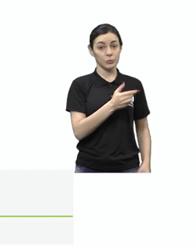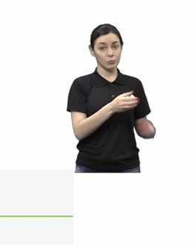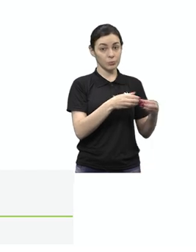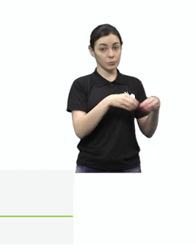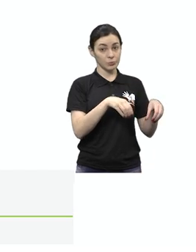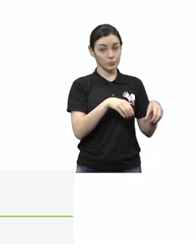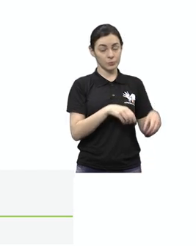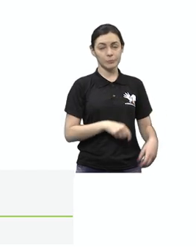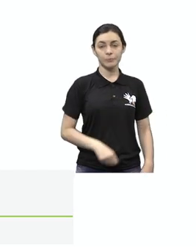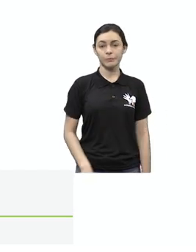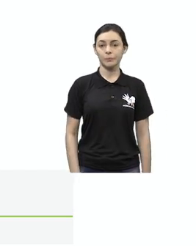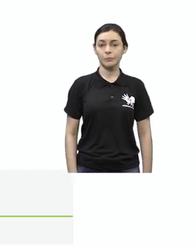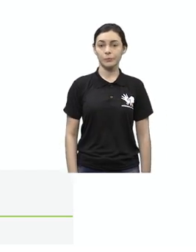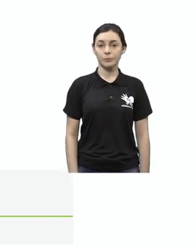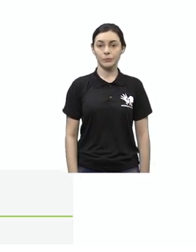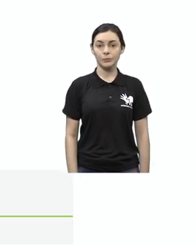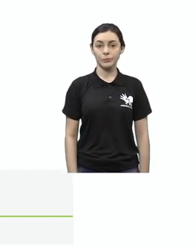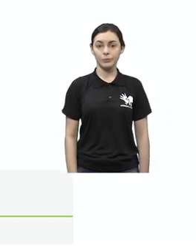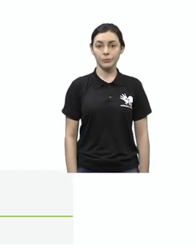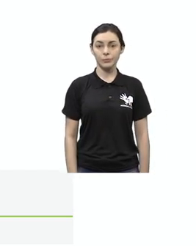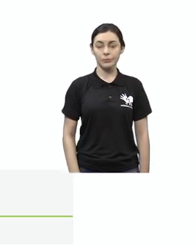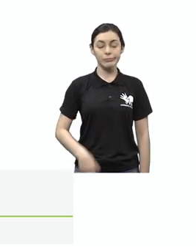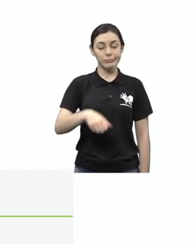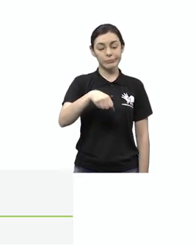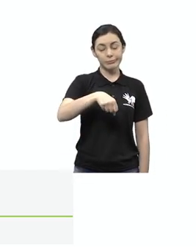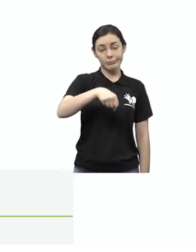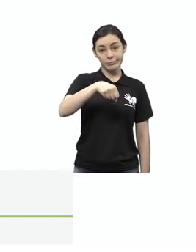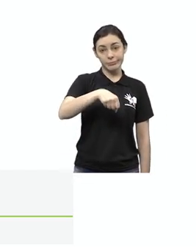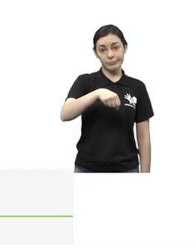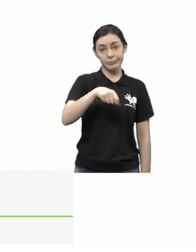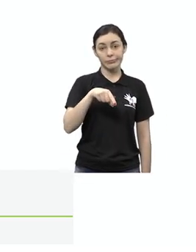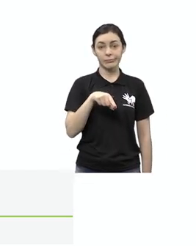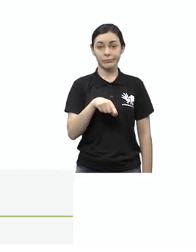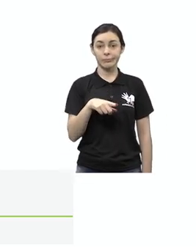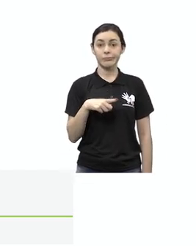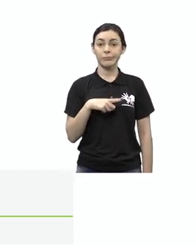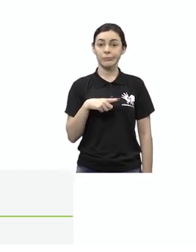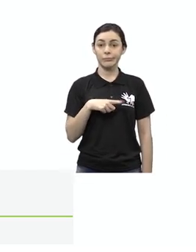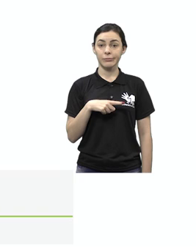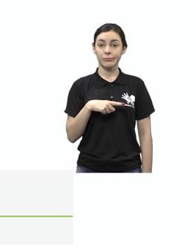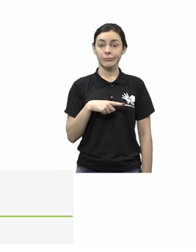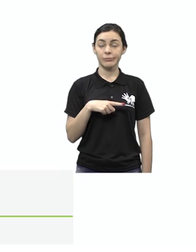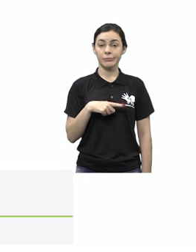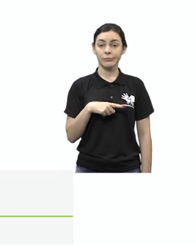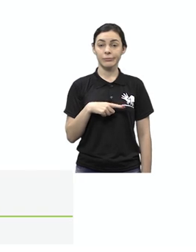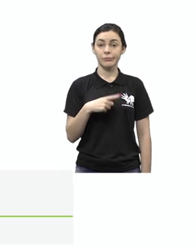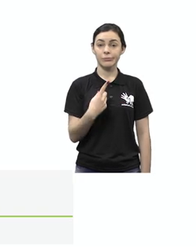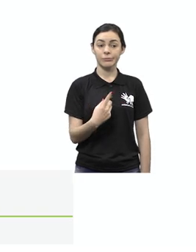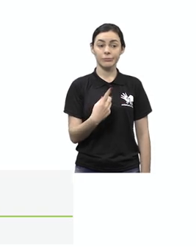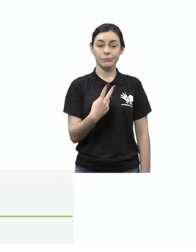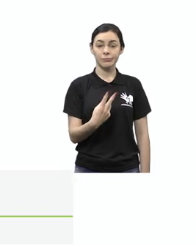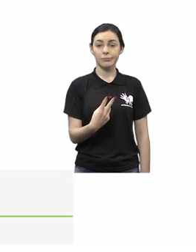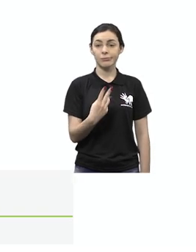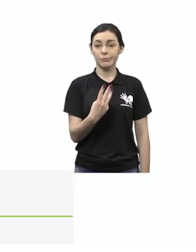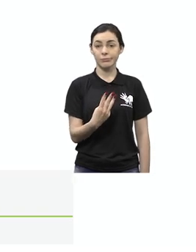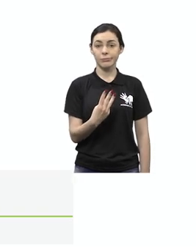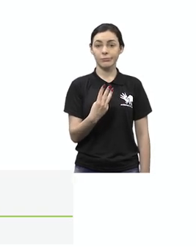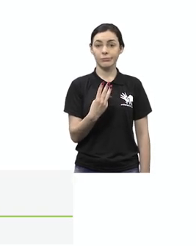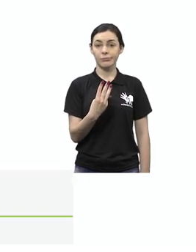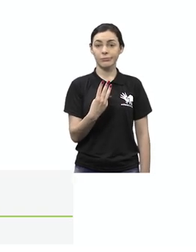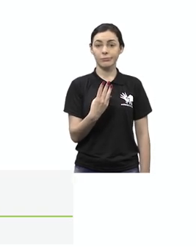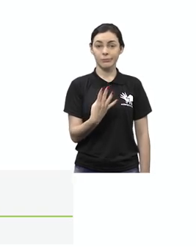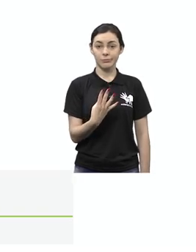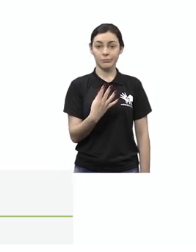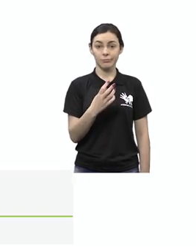2. Nós temos 2 ovos. Na segunda cesta, nós temos